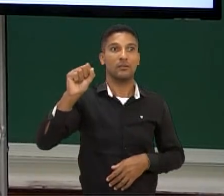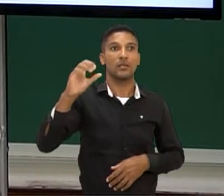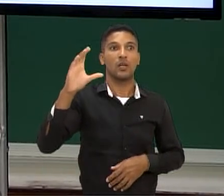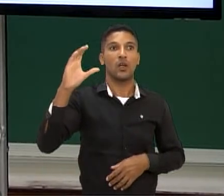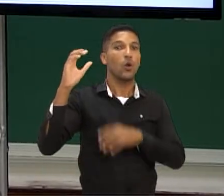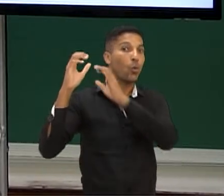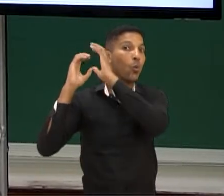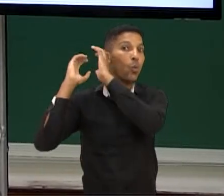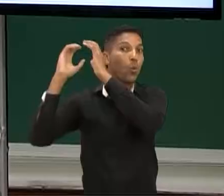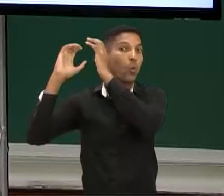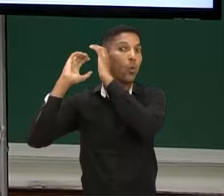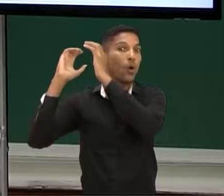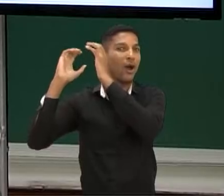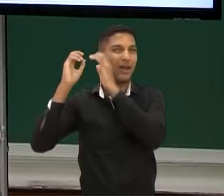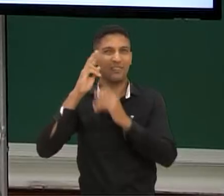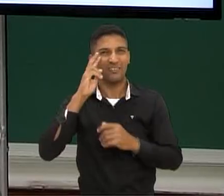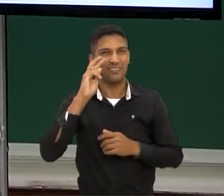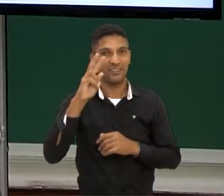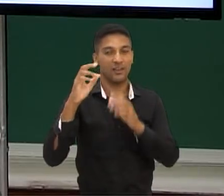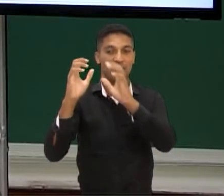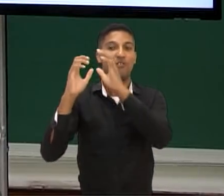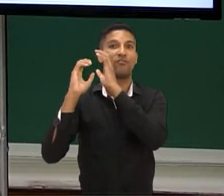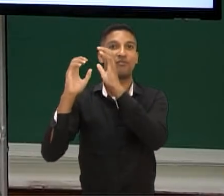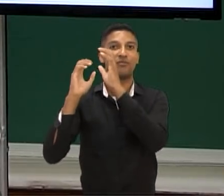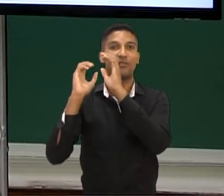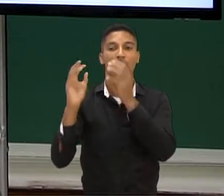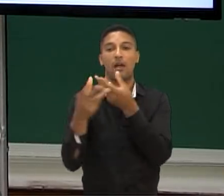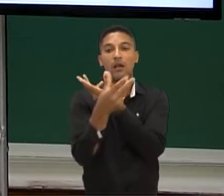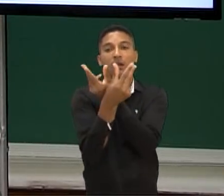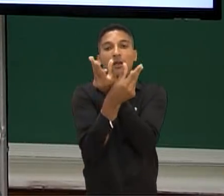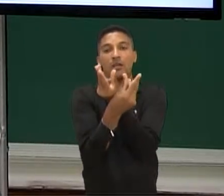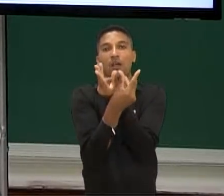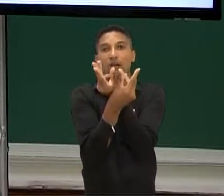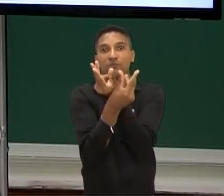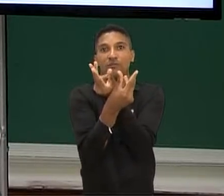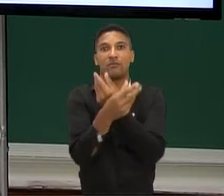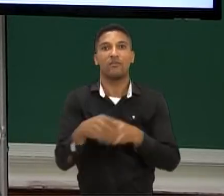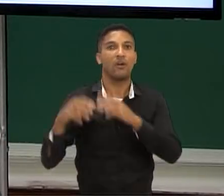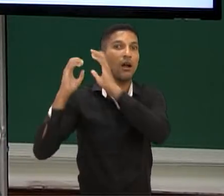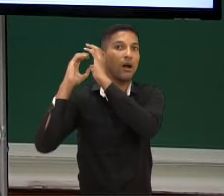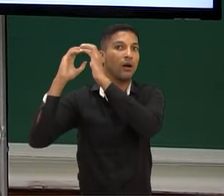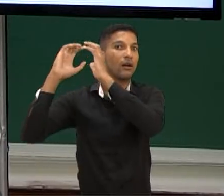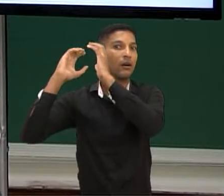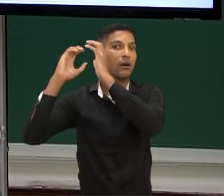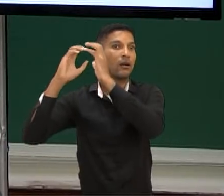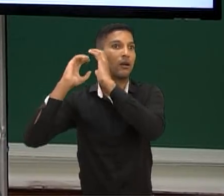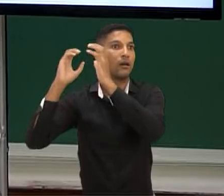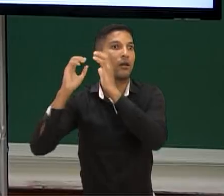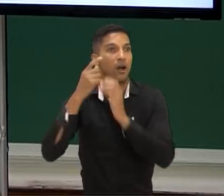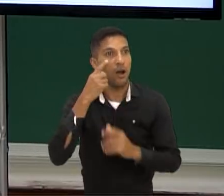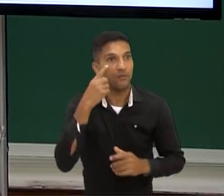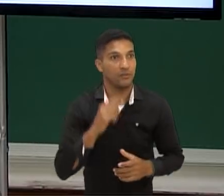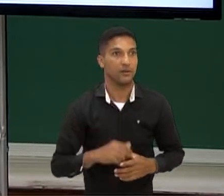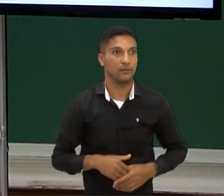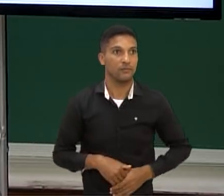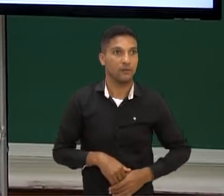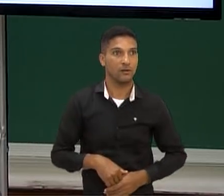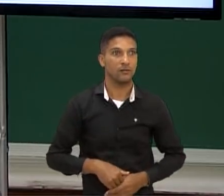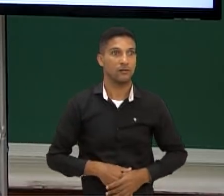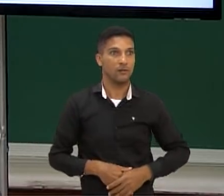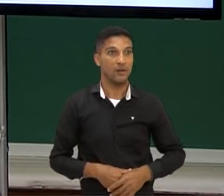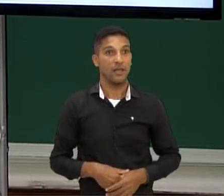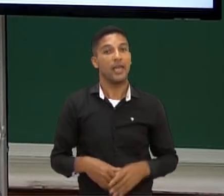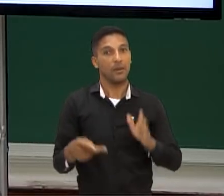de palmeiras. Então vamos começar ali a assimilar as palavras para vocês irem guardando esse tipo de